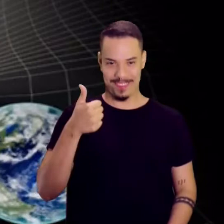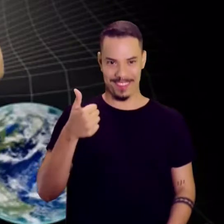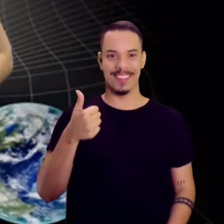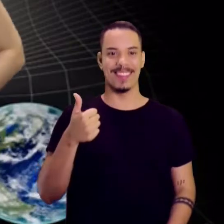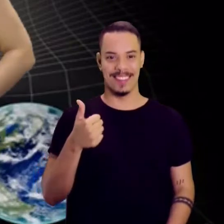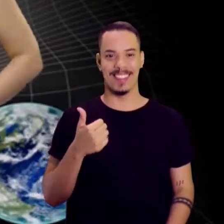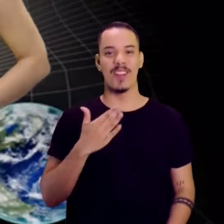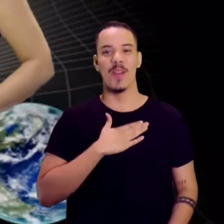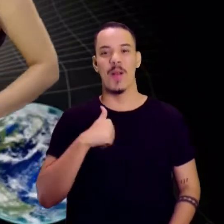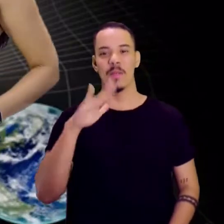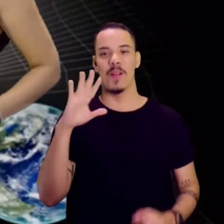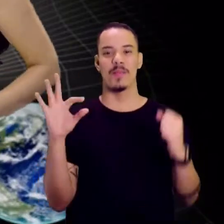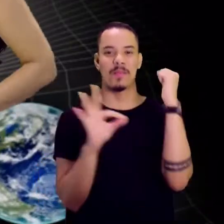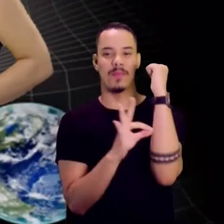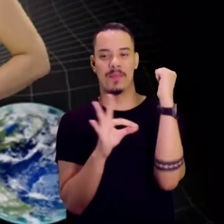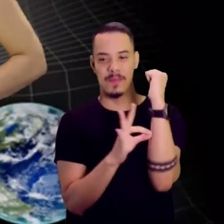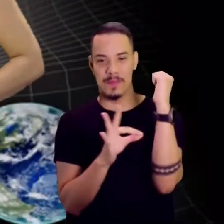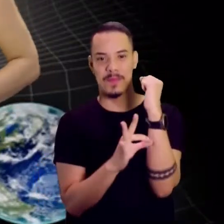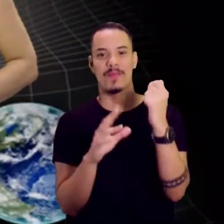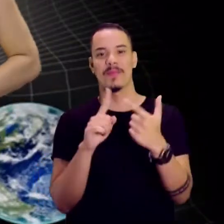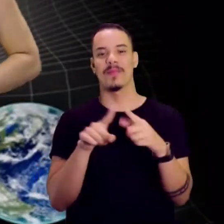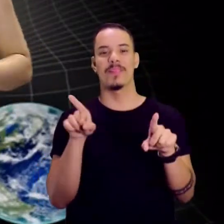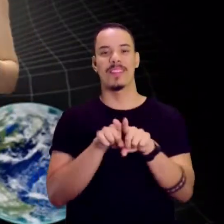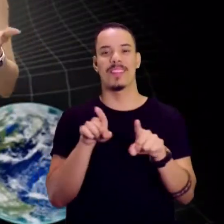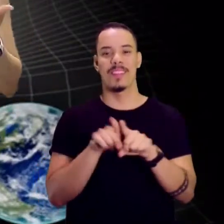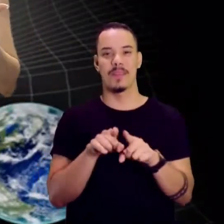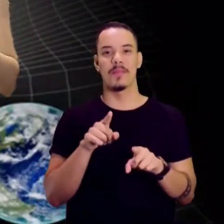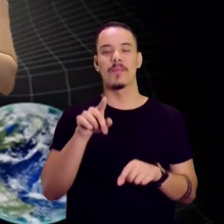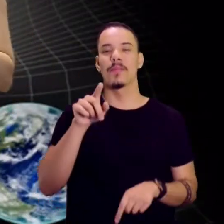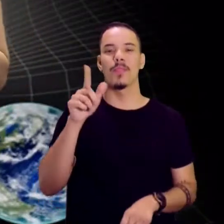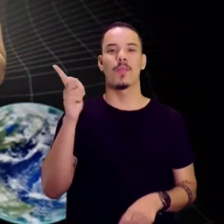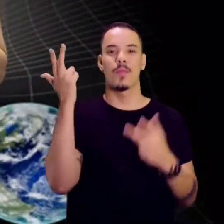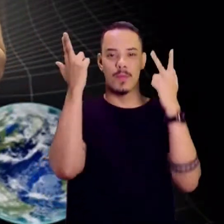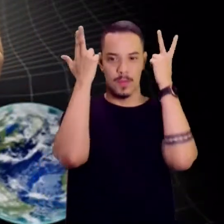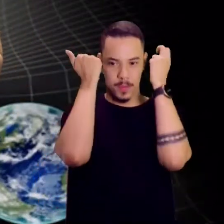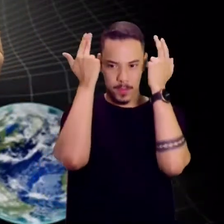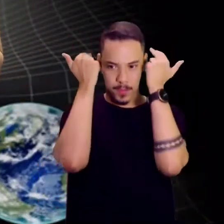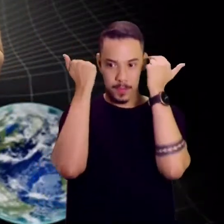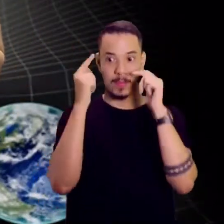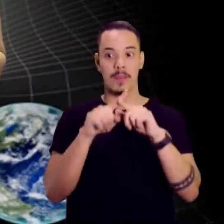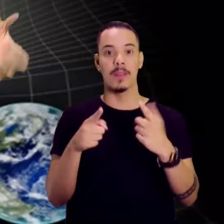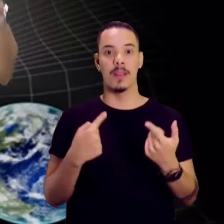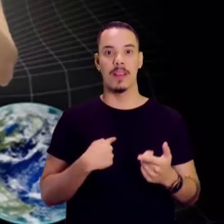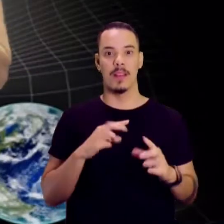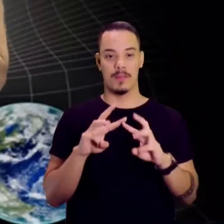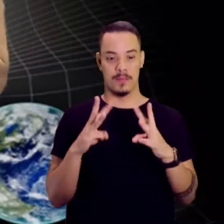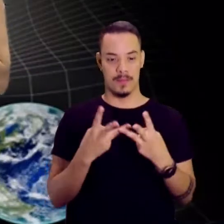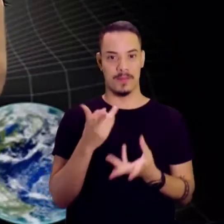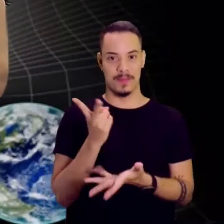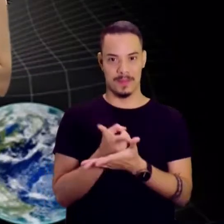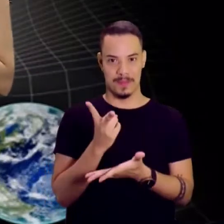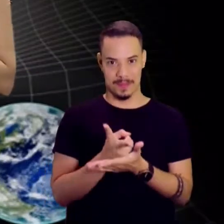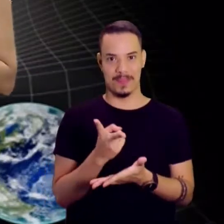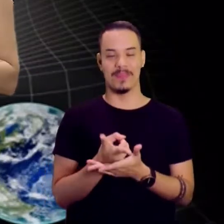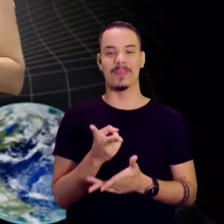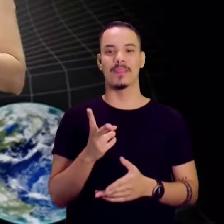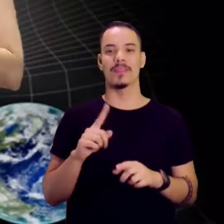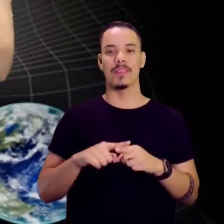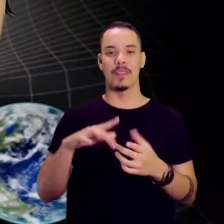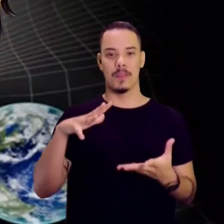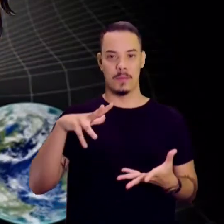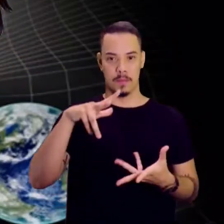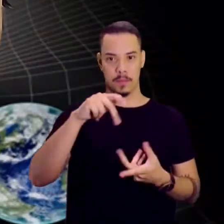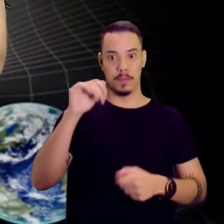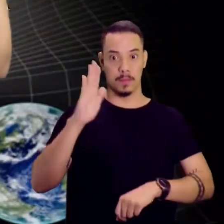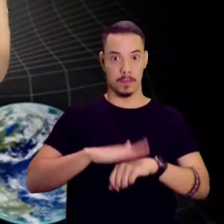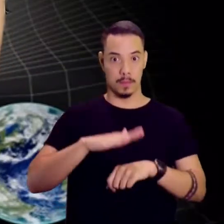o pica-pau, sou mais o perna longa. Aí o que acontece? Se ele vai manter a massa corporal dele, aí ele vai para um planeta cuja gravidade